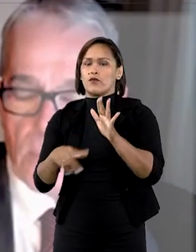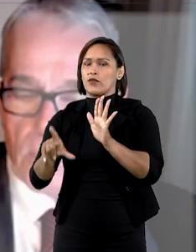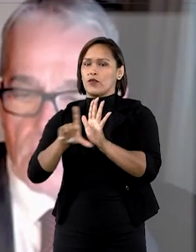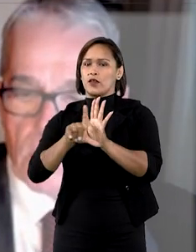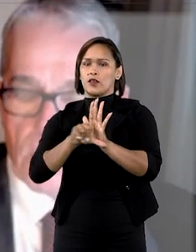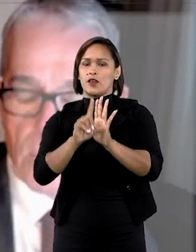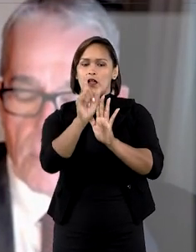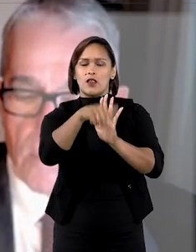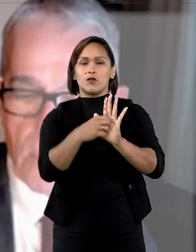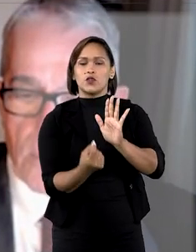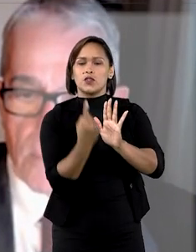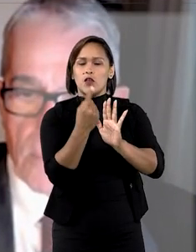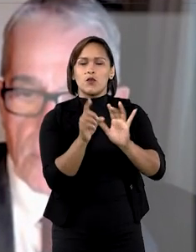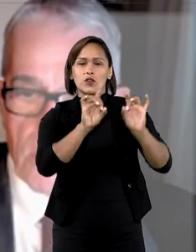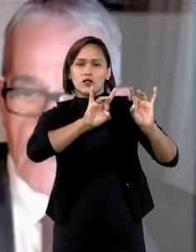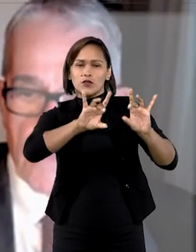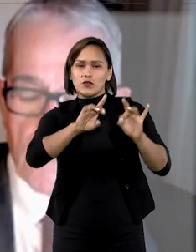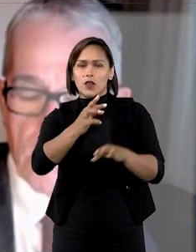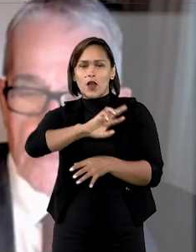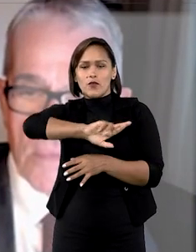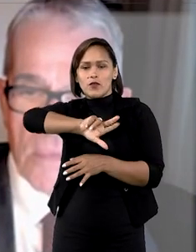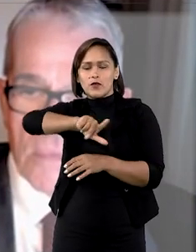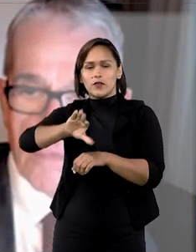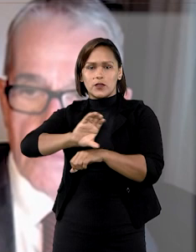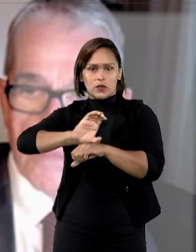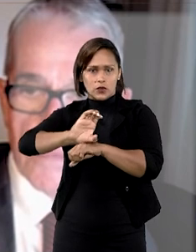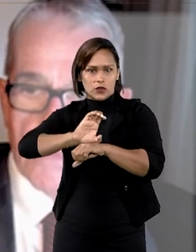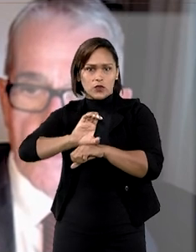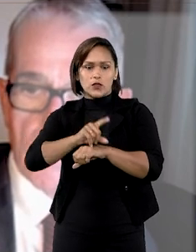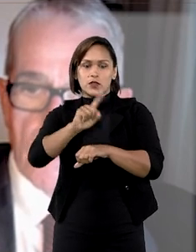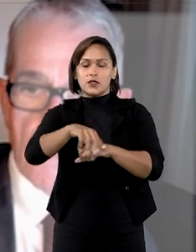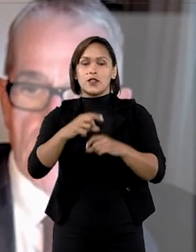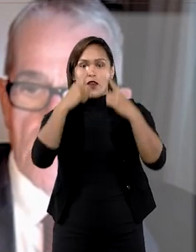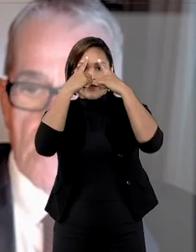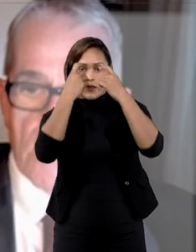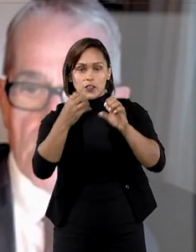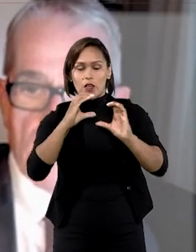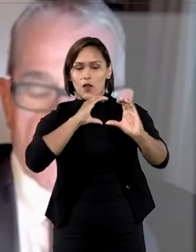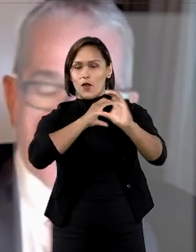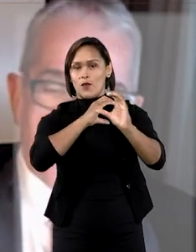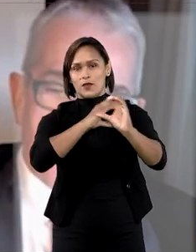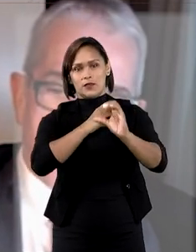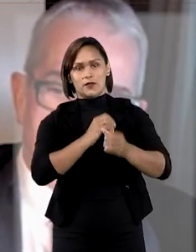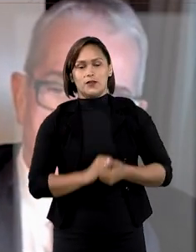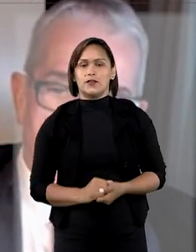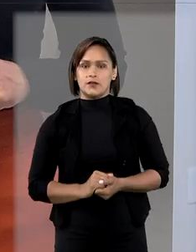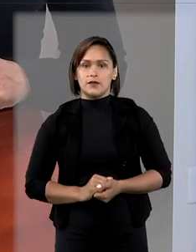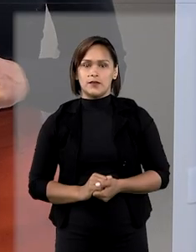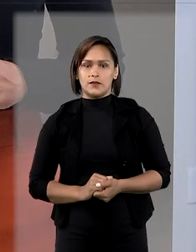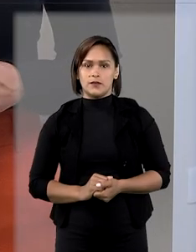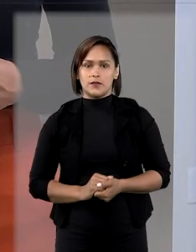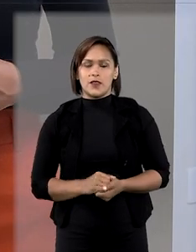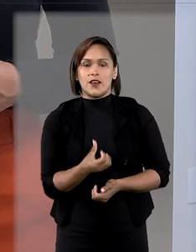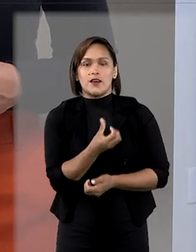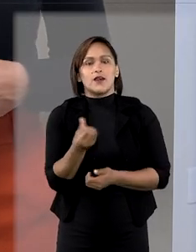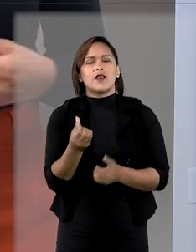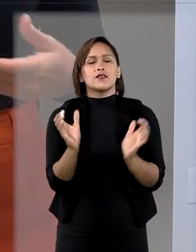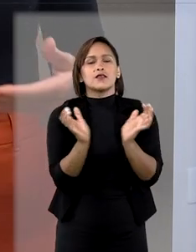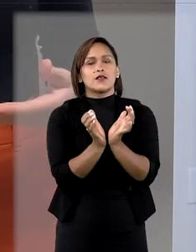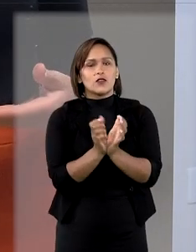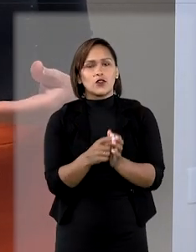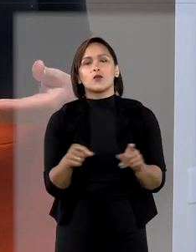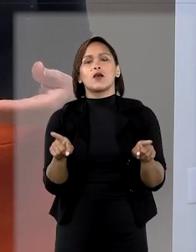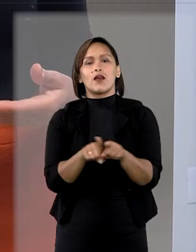da lei, por ser uma exceção à garantia constitucional da inviolabilidade das comunicações. A sexta